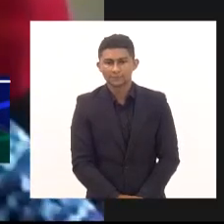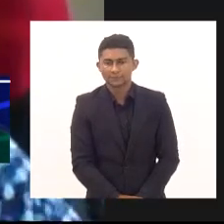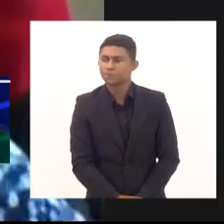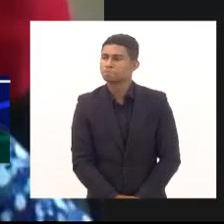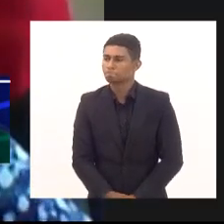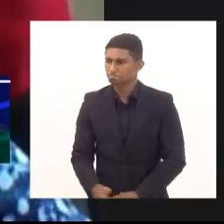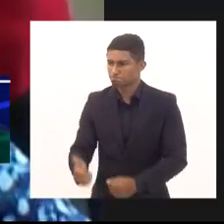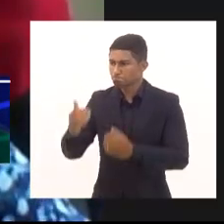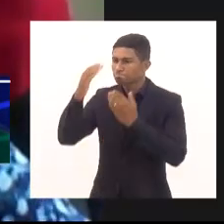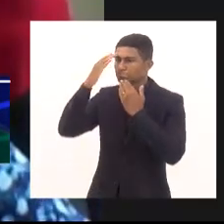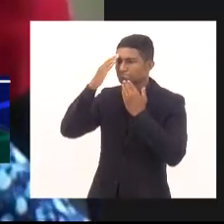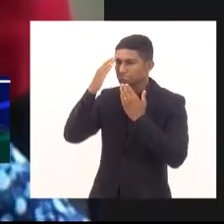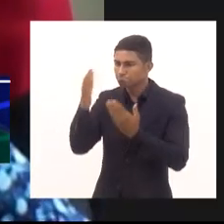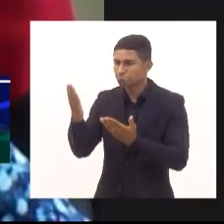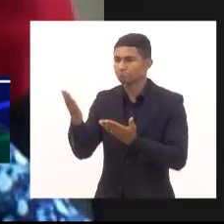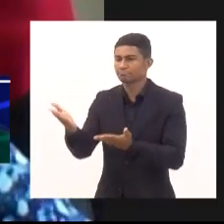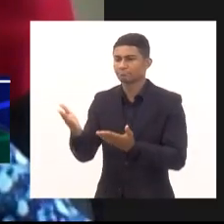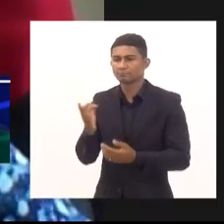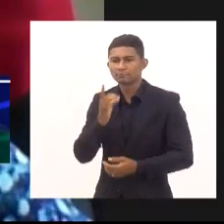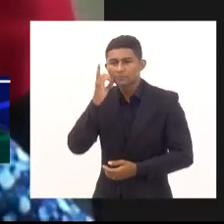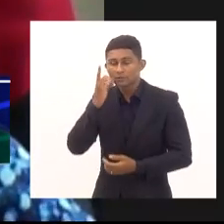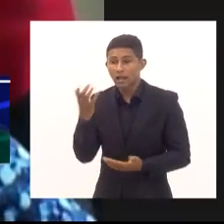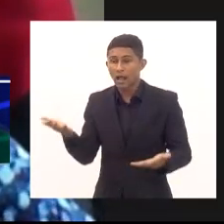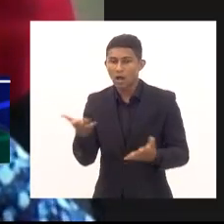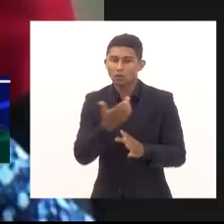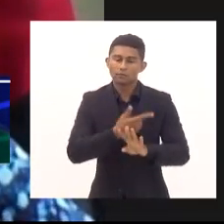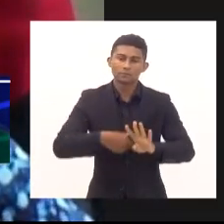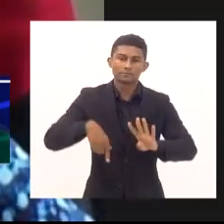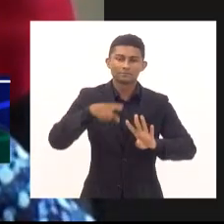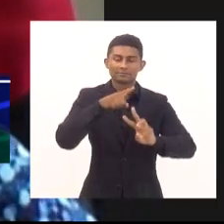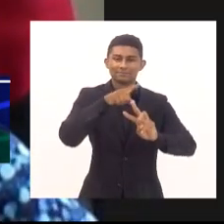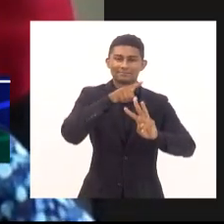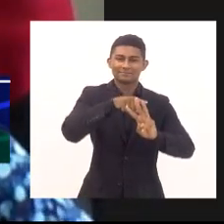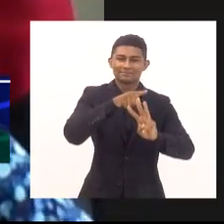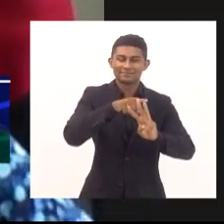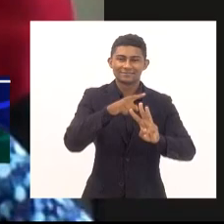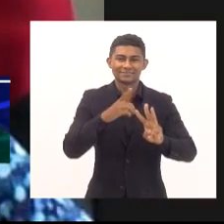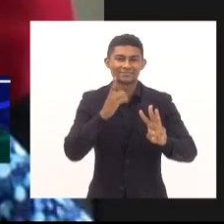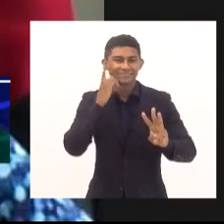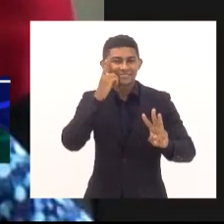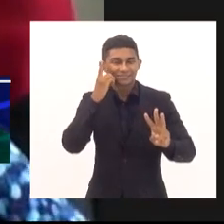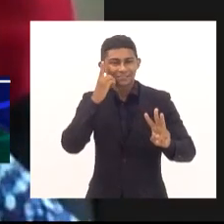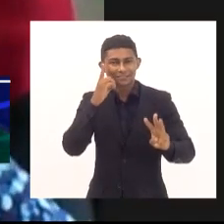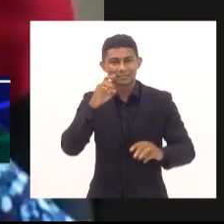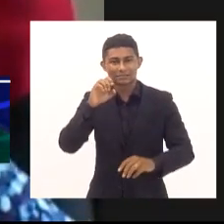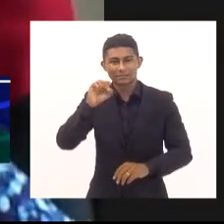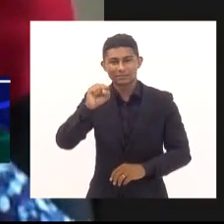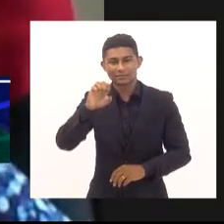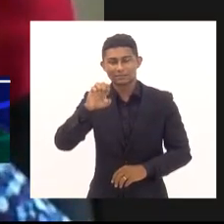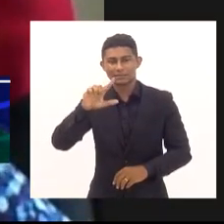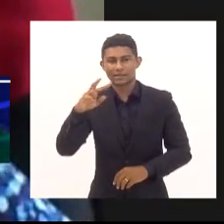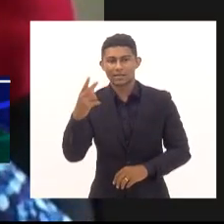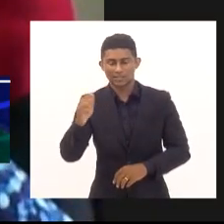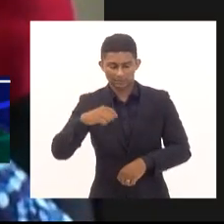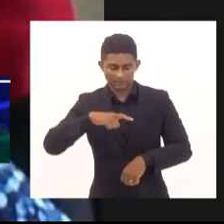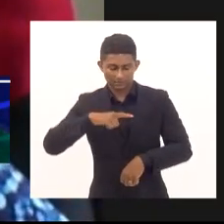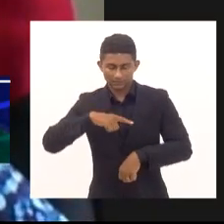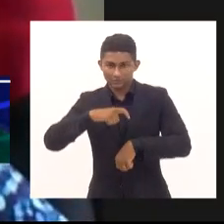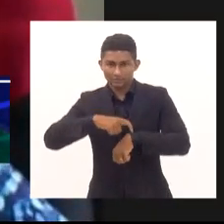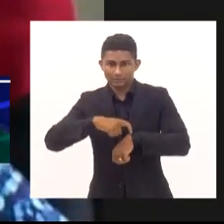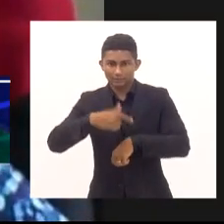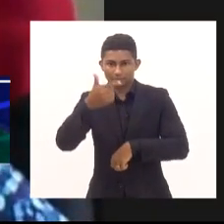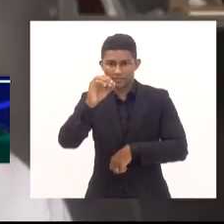Obrigada, deputado Flávio Serafini. Próxima oradora inscrita é a nobre deputada Célia Jordão. Vossa Excelência tem 10 minutos para